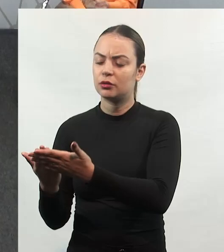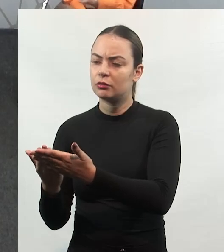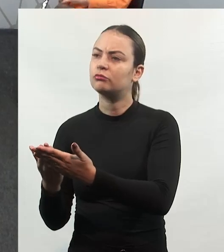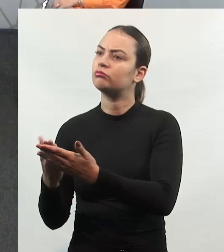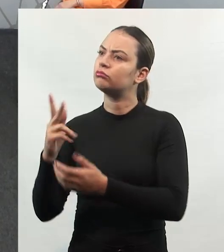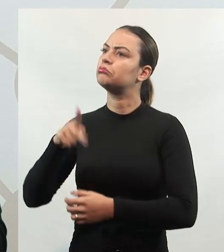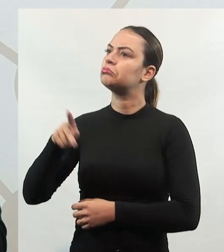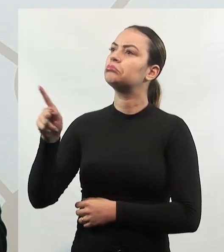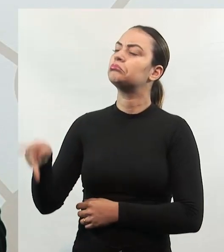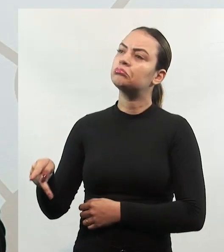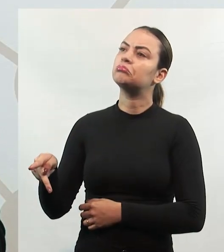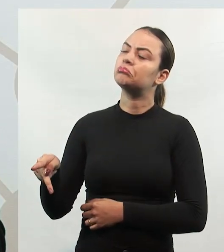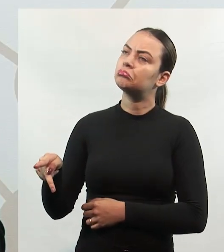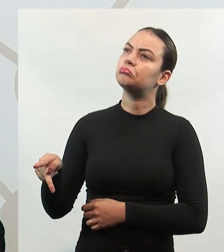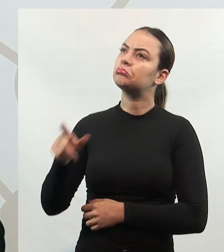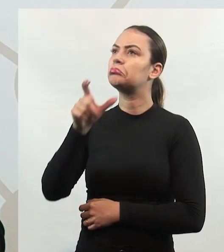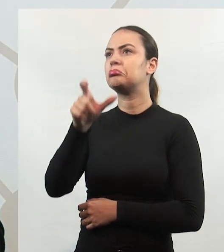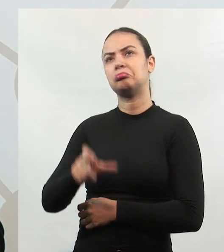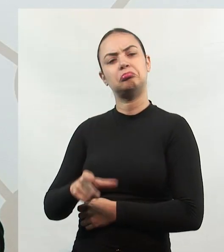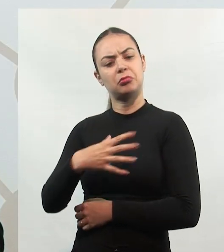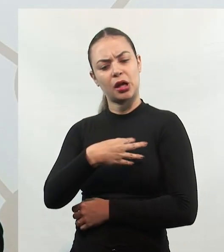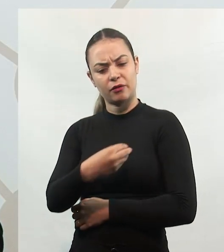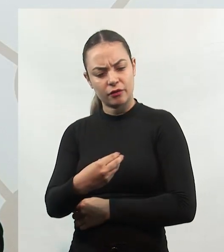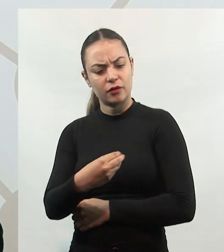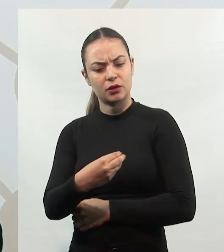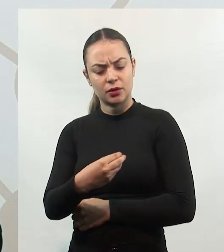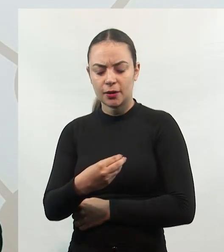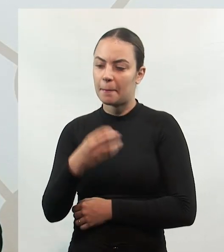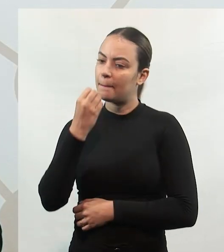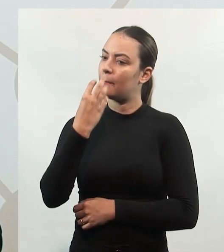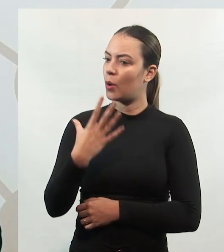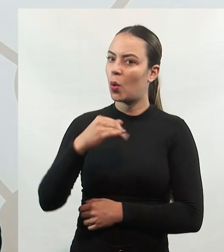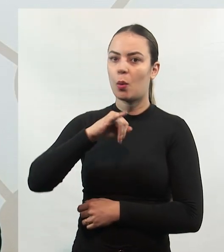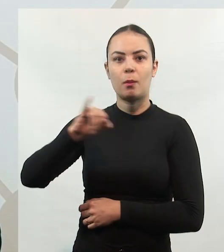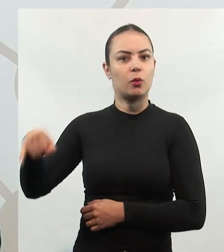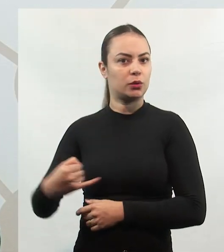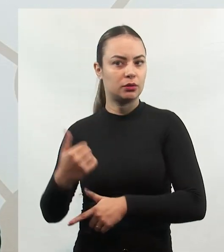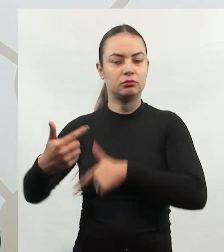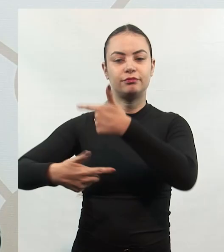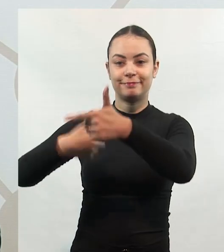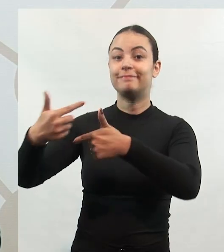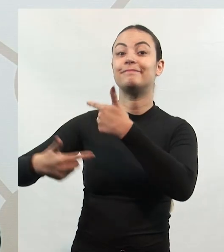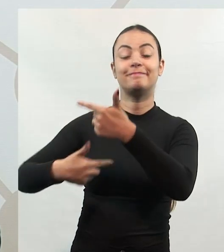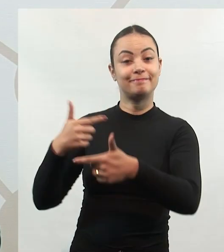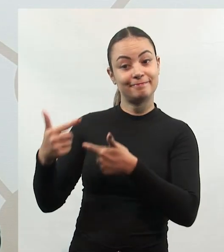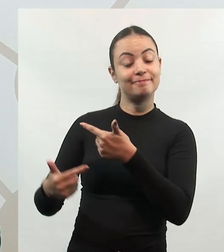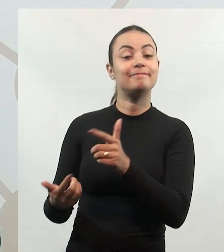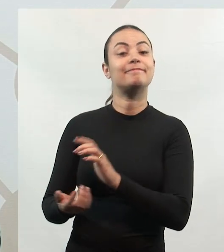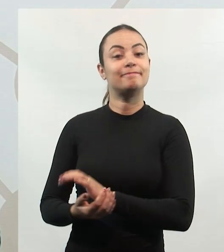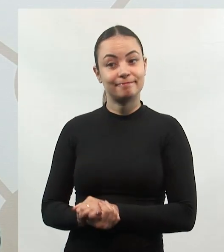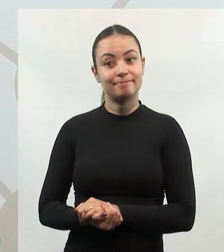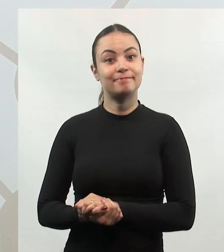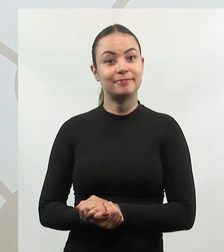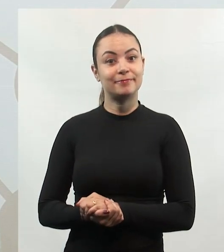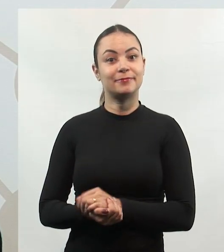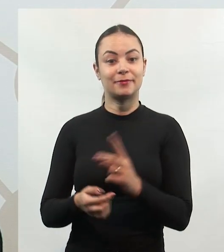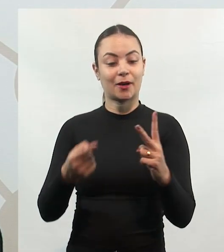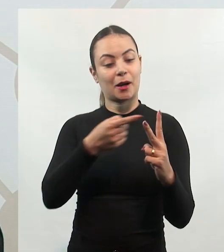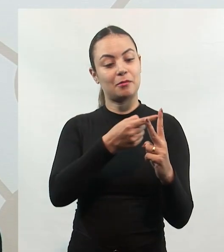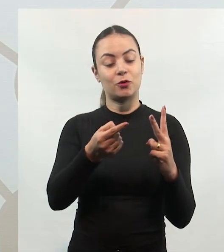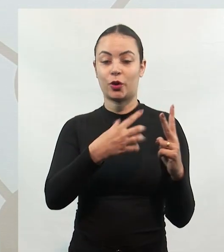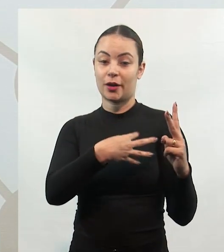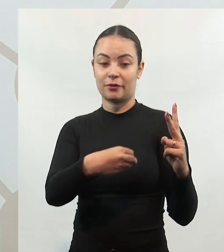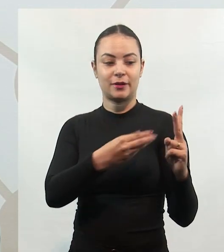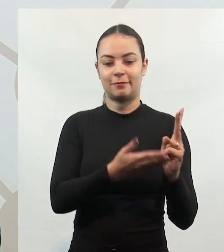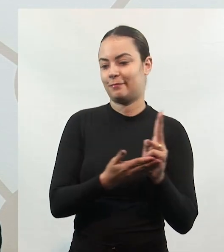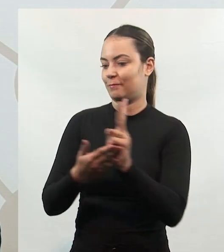de trabalho, né? Então, foi assim que eu comecei a estudar no Carmela. Não tinha muita noção do